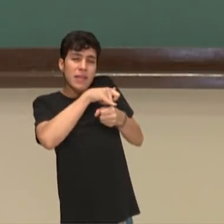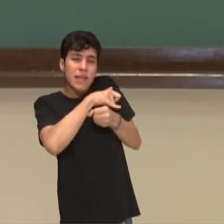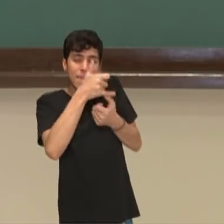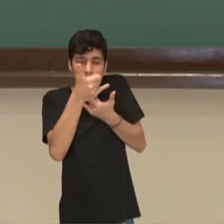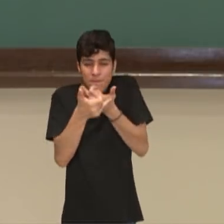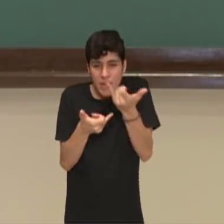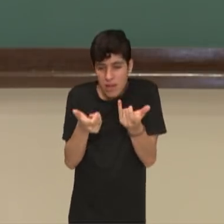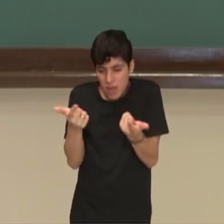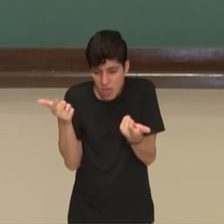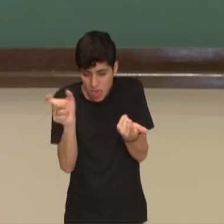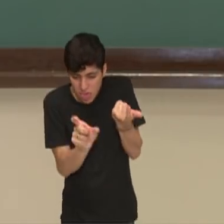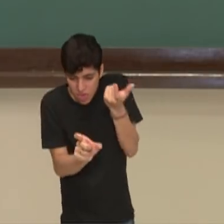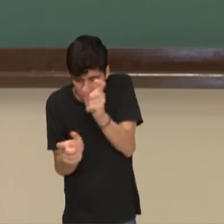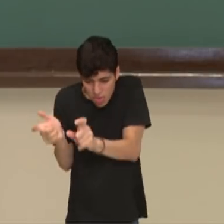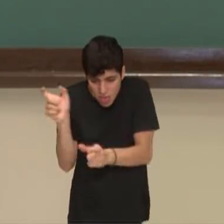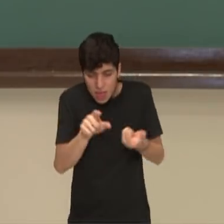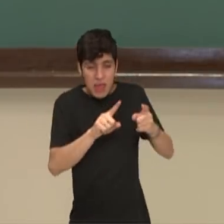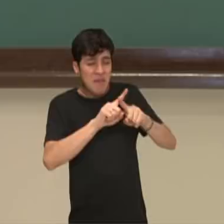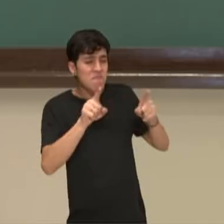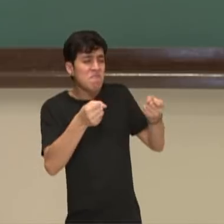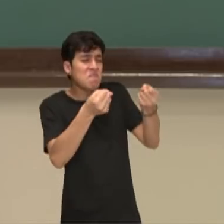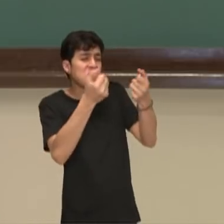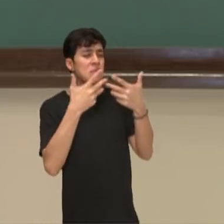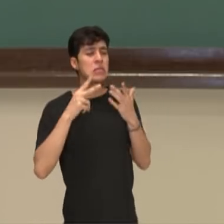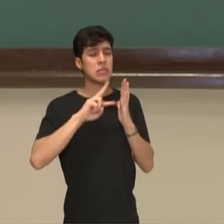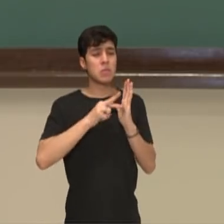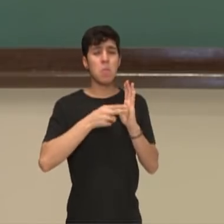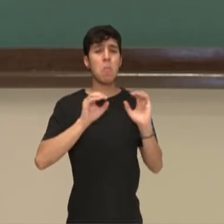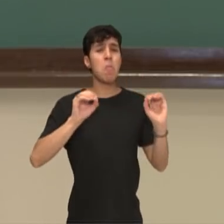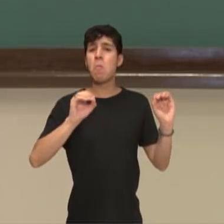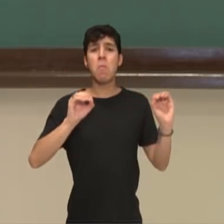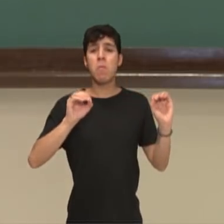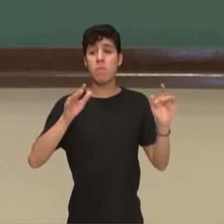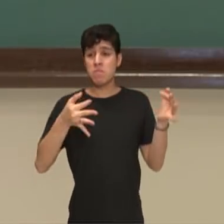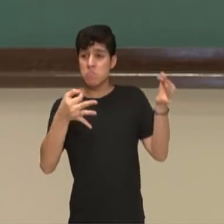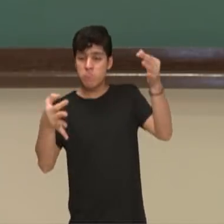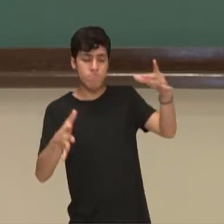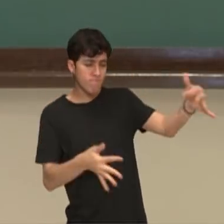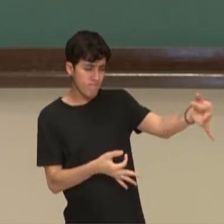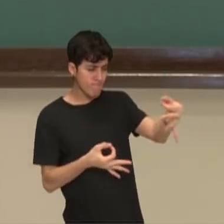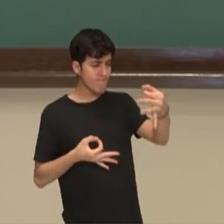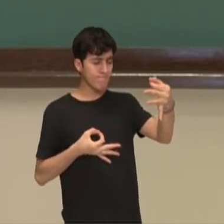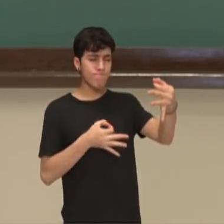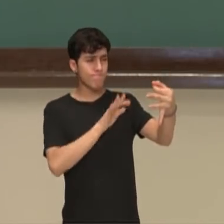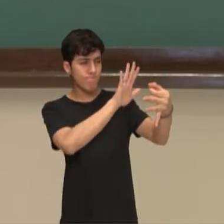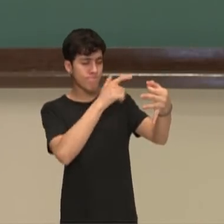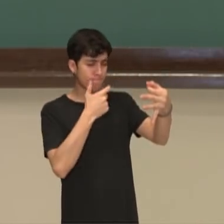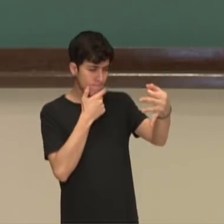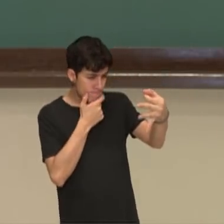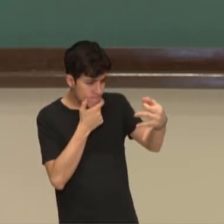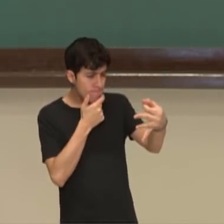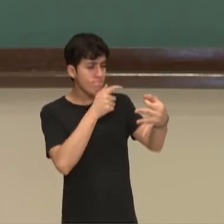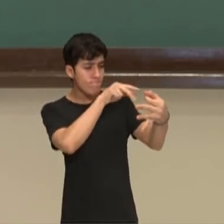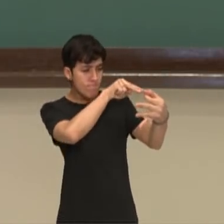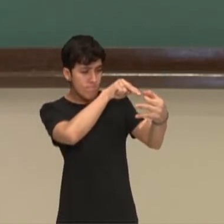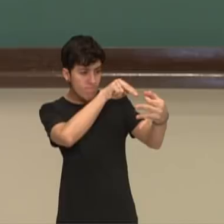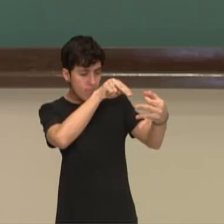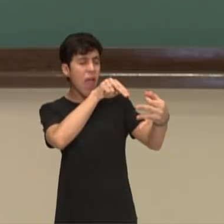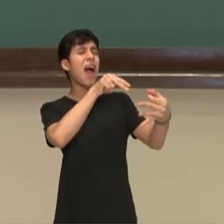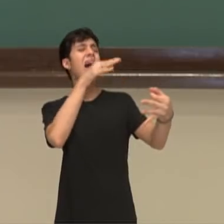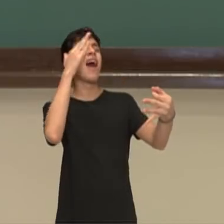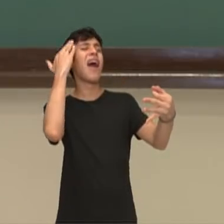palavras, mas ele não explicava o significado para quem estava lendo. Você tem que chegar à